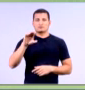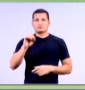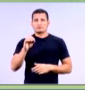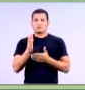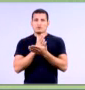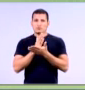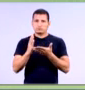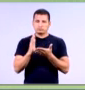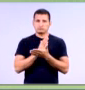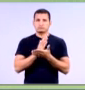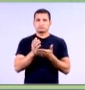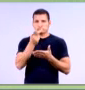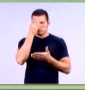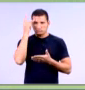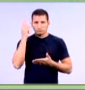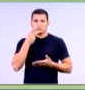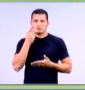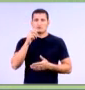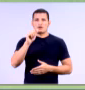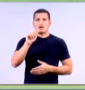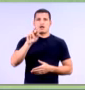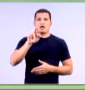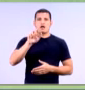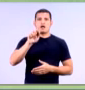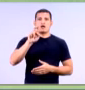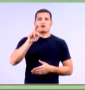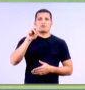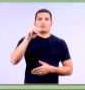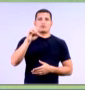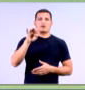Alguns autores chamam de argumento.